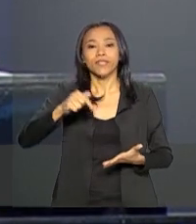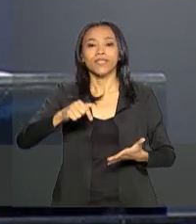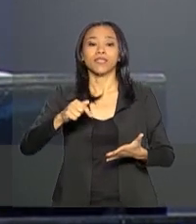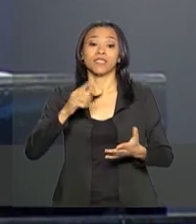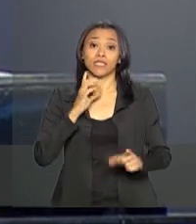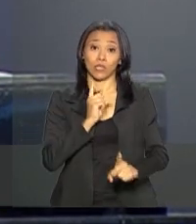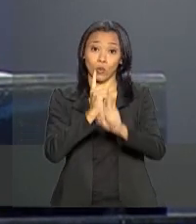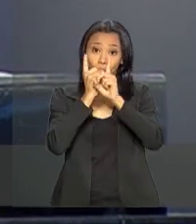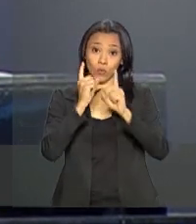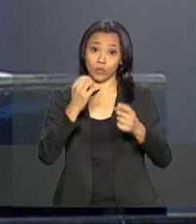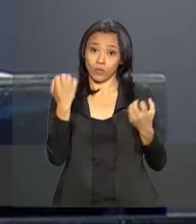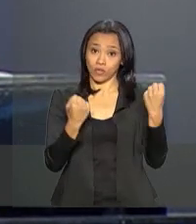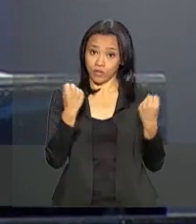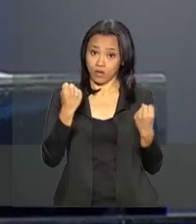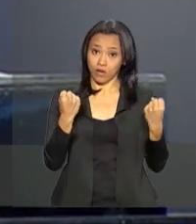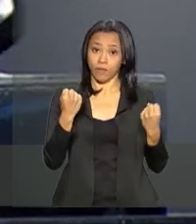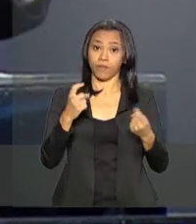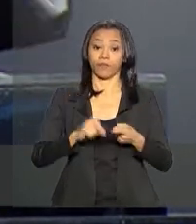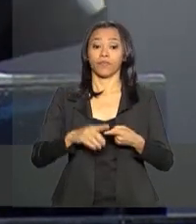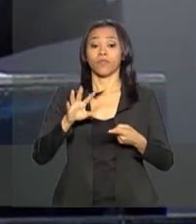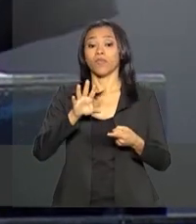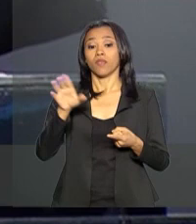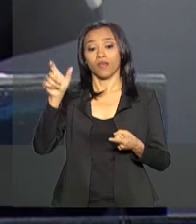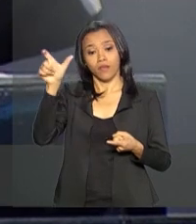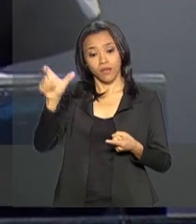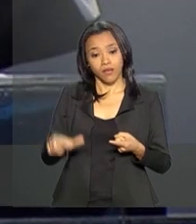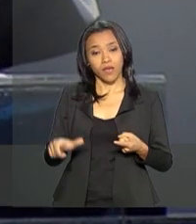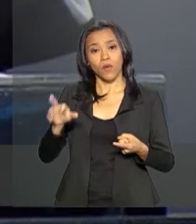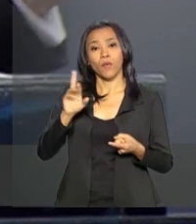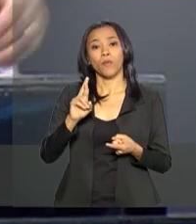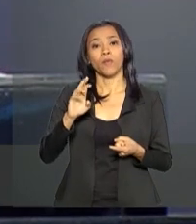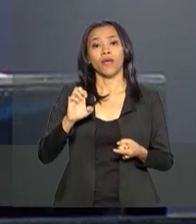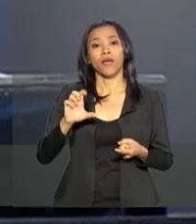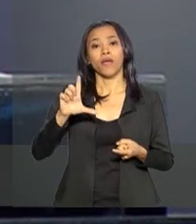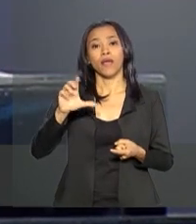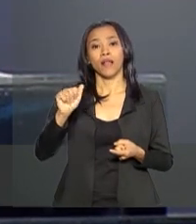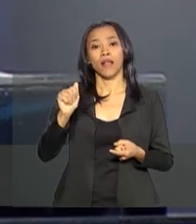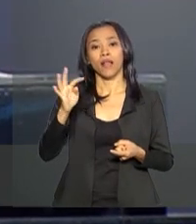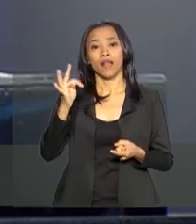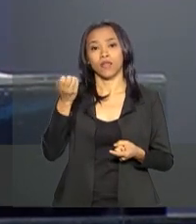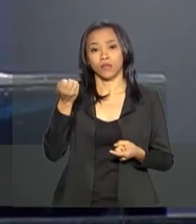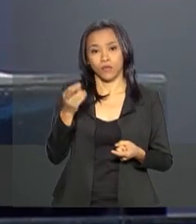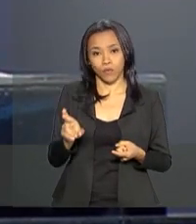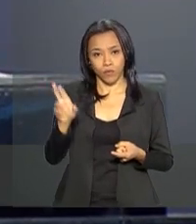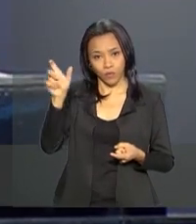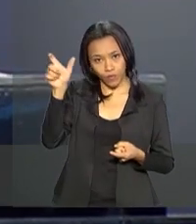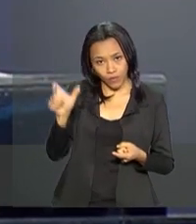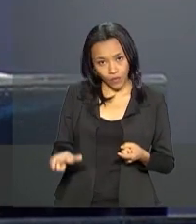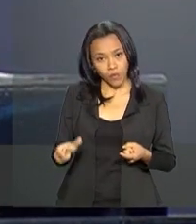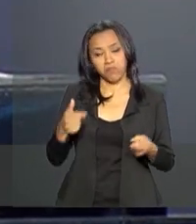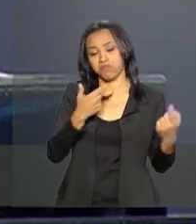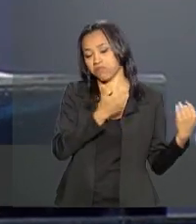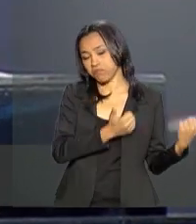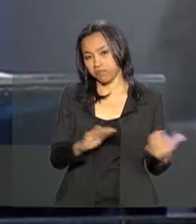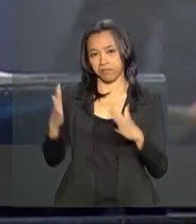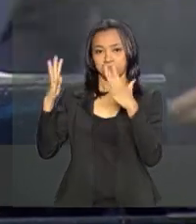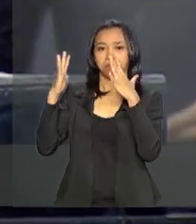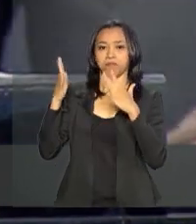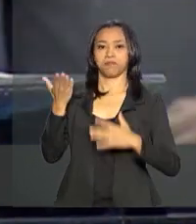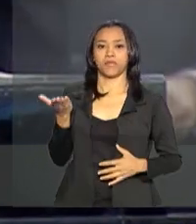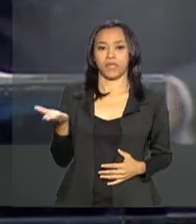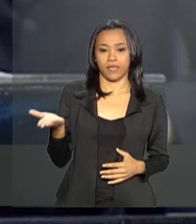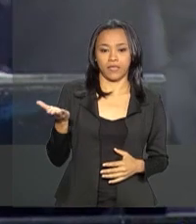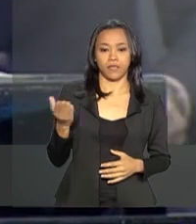em primeiro lugar, o Alfredo Keffer, que foi o relator do Rota 2030. Merece um aplauso.